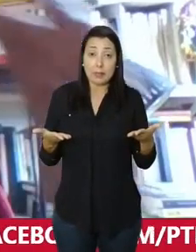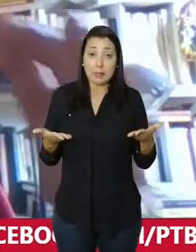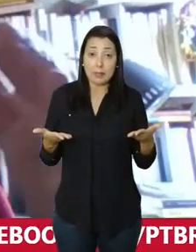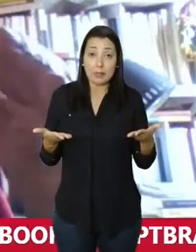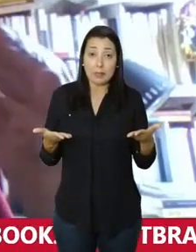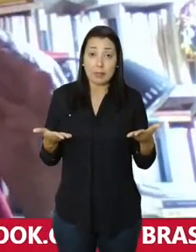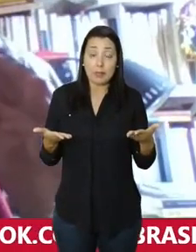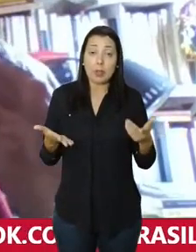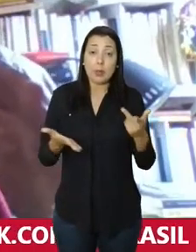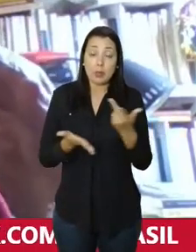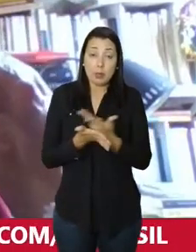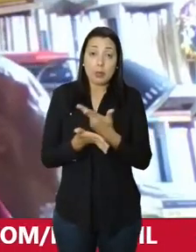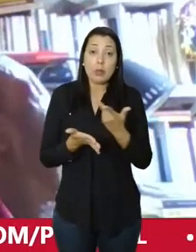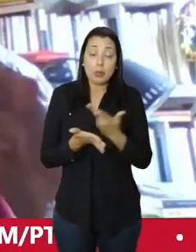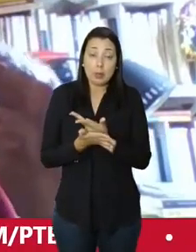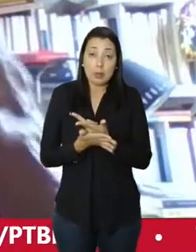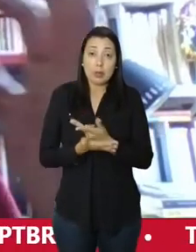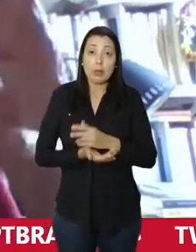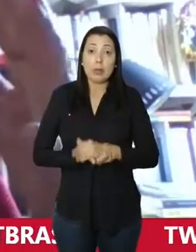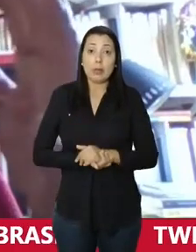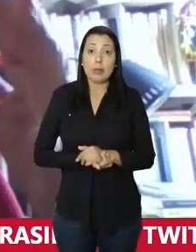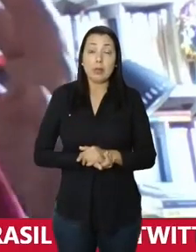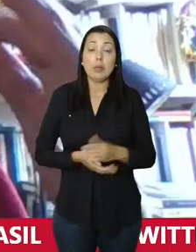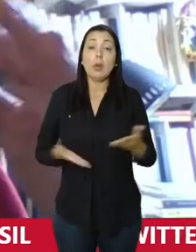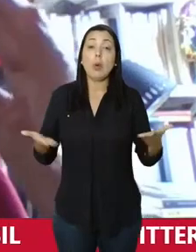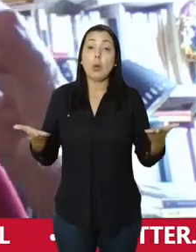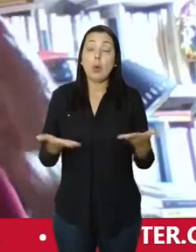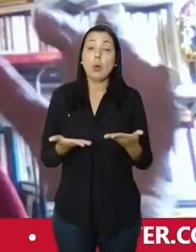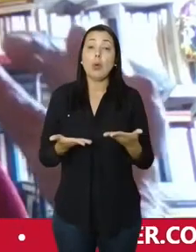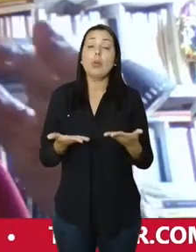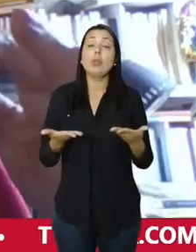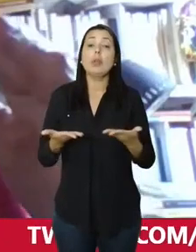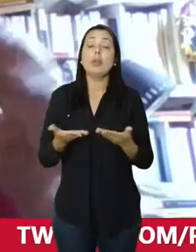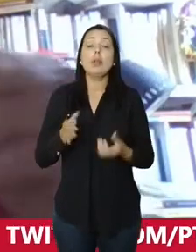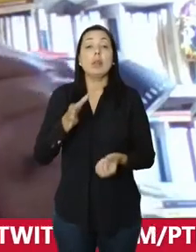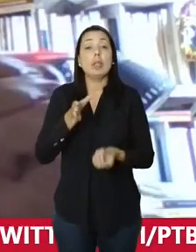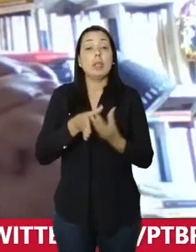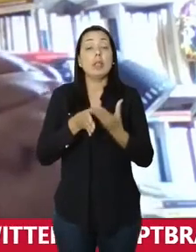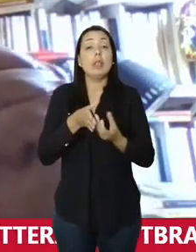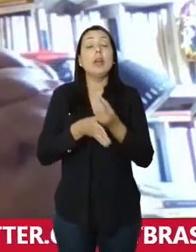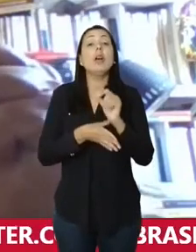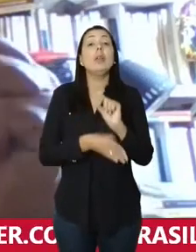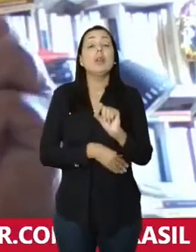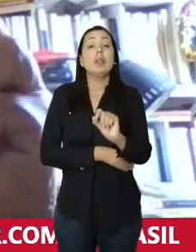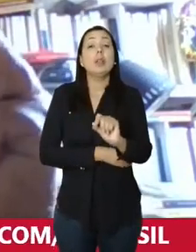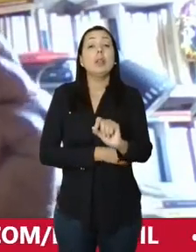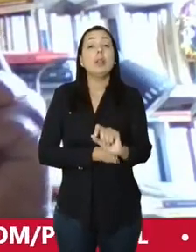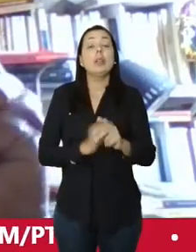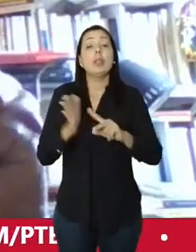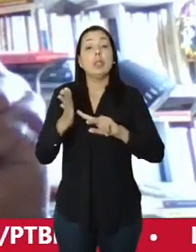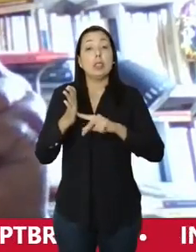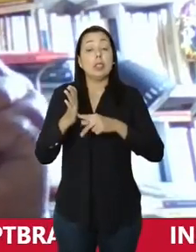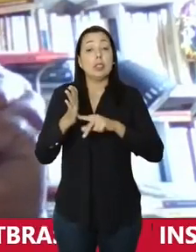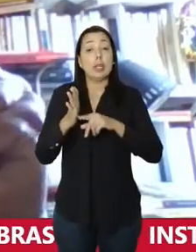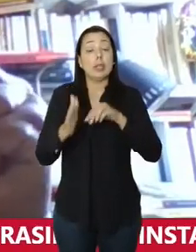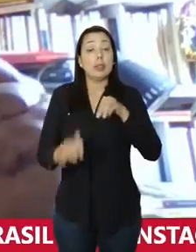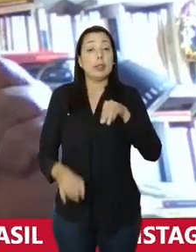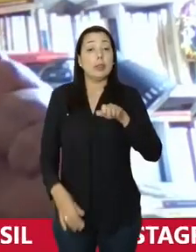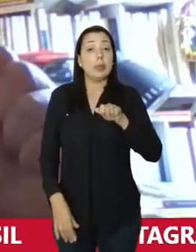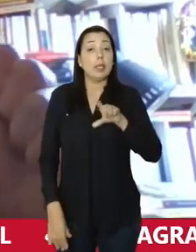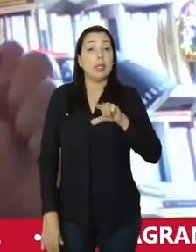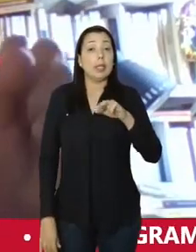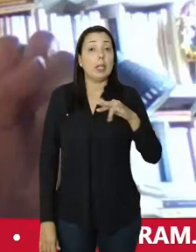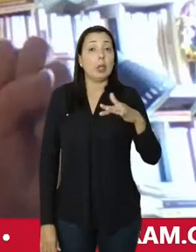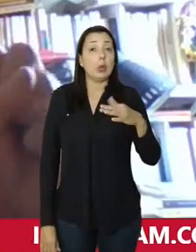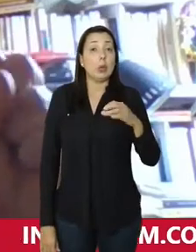com o desmonte. Hoje nós estamos lançando, no Sindicato dos Metalúrgicos,